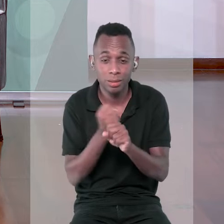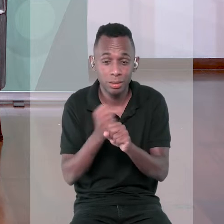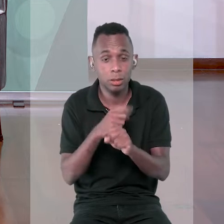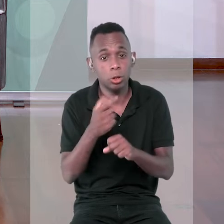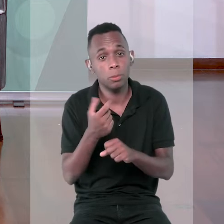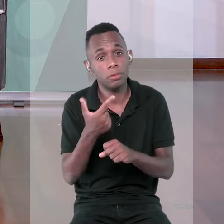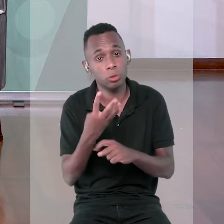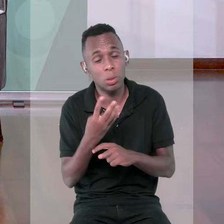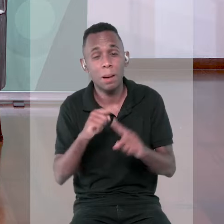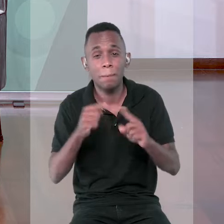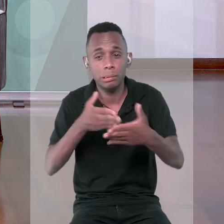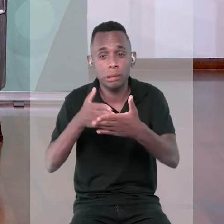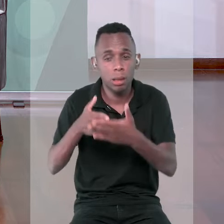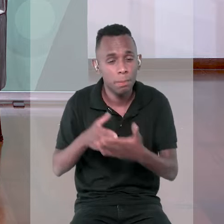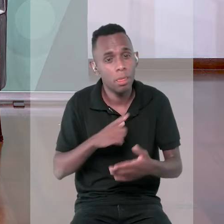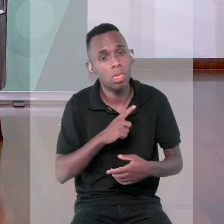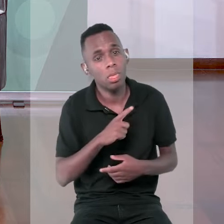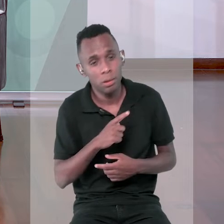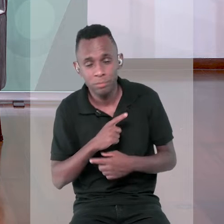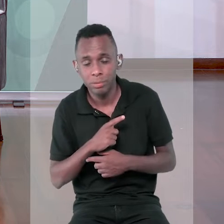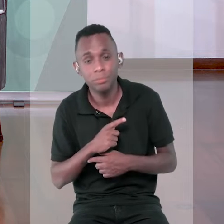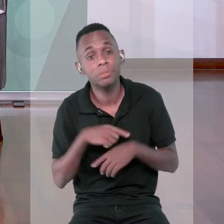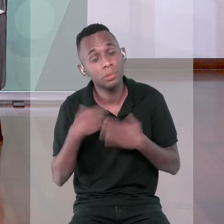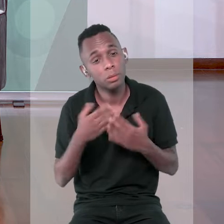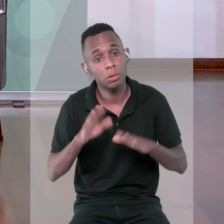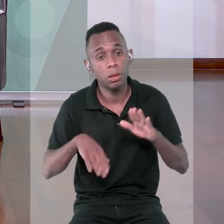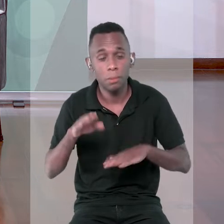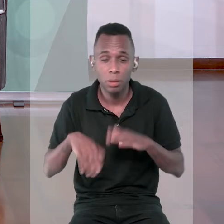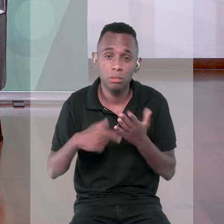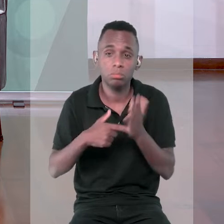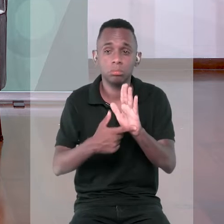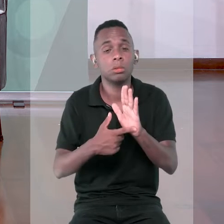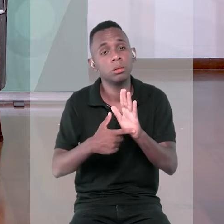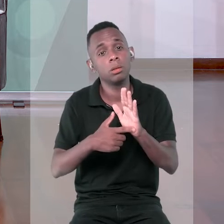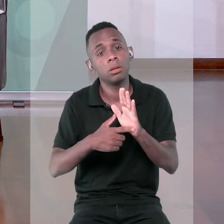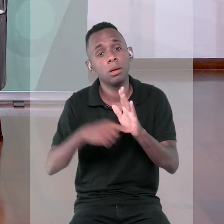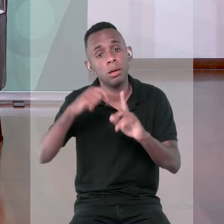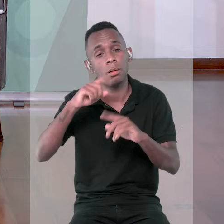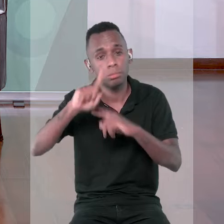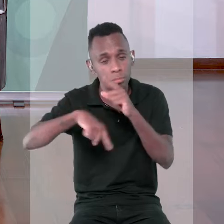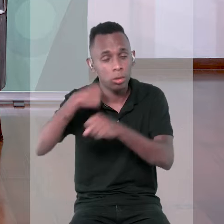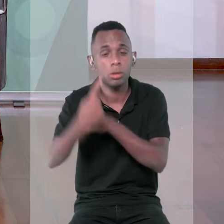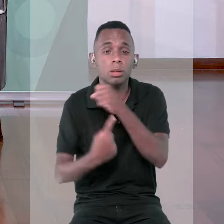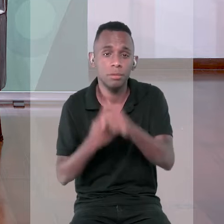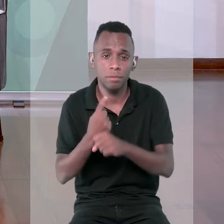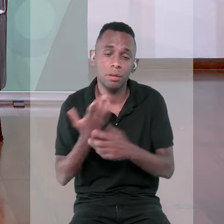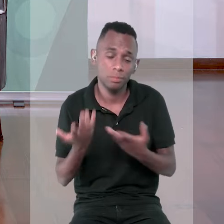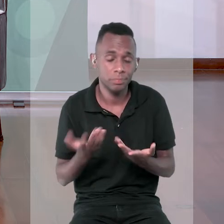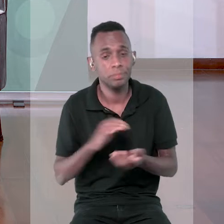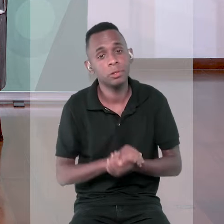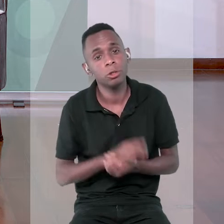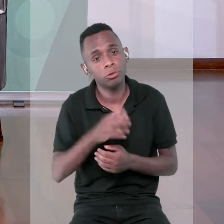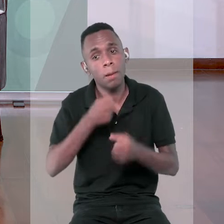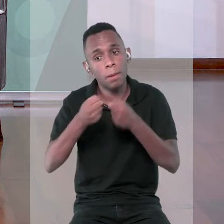teve uns obstáculos, aí, umas pedras no meio do caminho, e talvez seja lançado em março do ano que vem. Eu já fiz 18